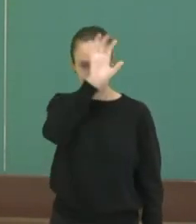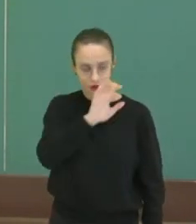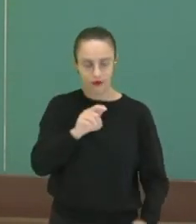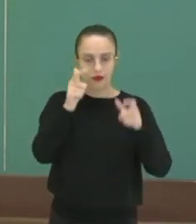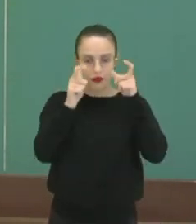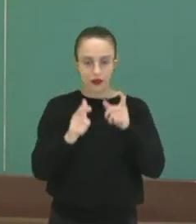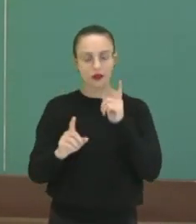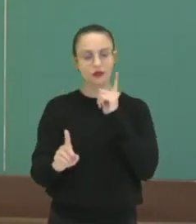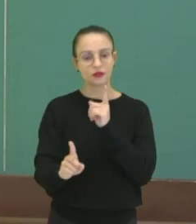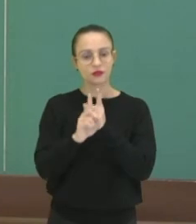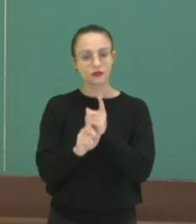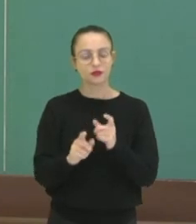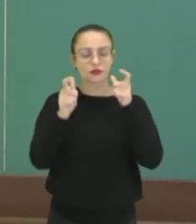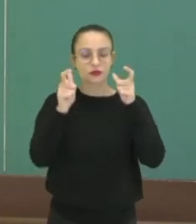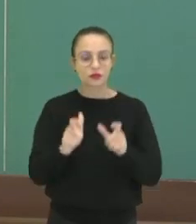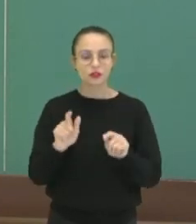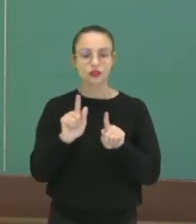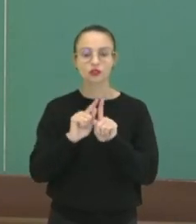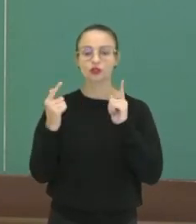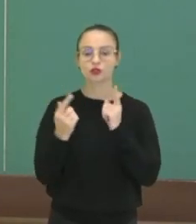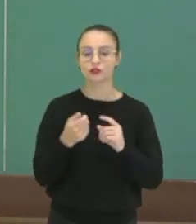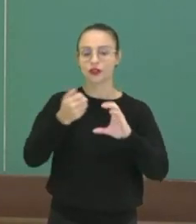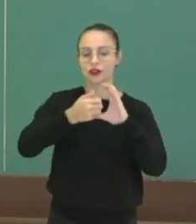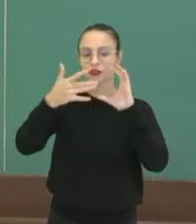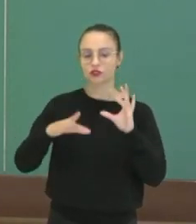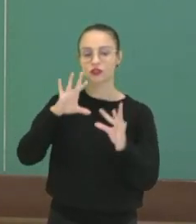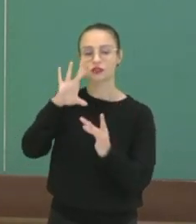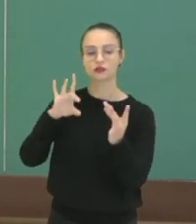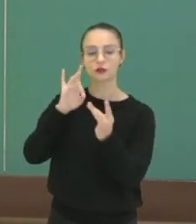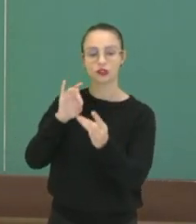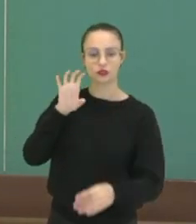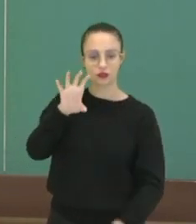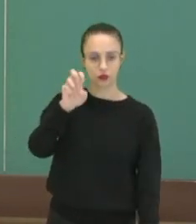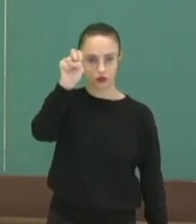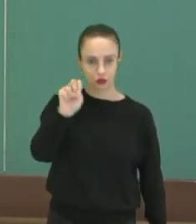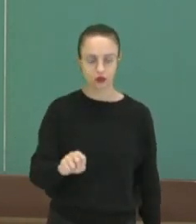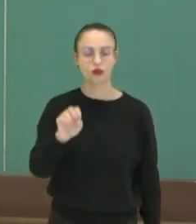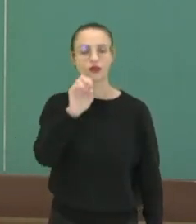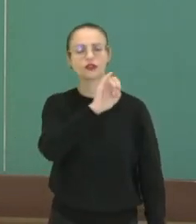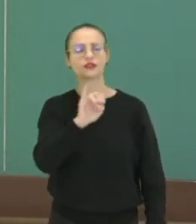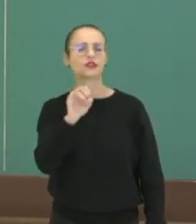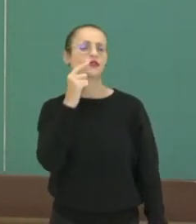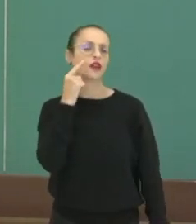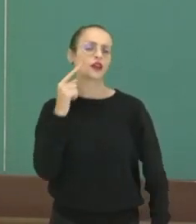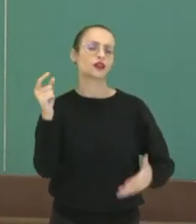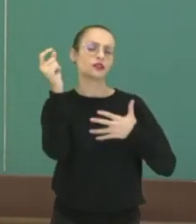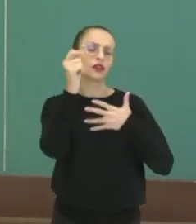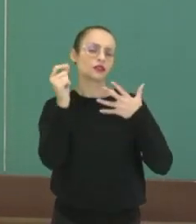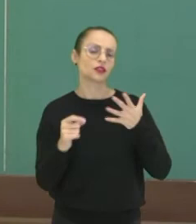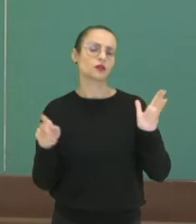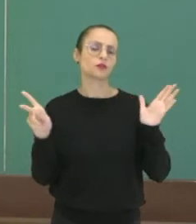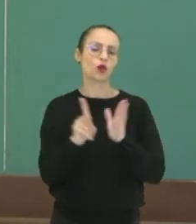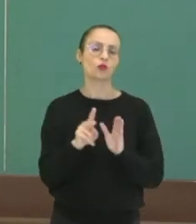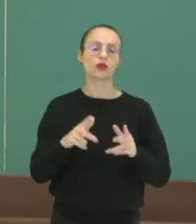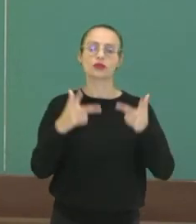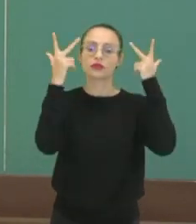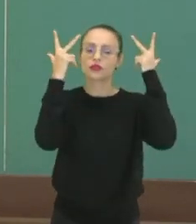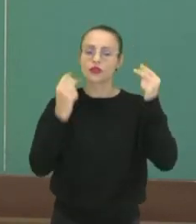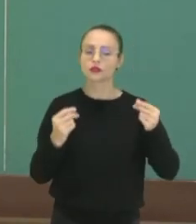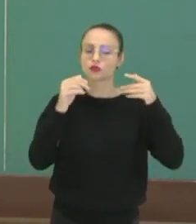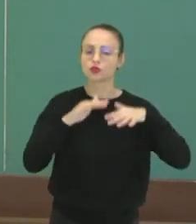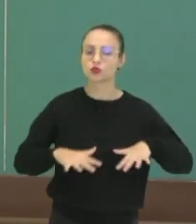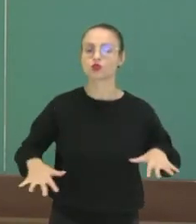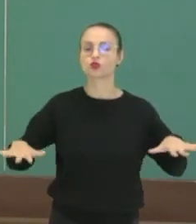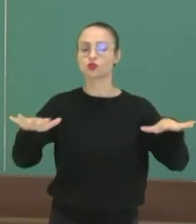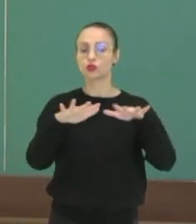de características específicas da região sul? Se a gente considerar ali os grandes aspectos naturais, então, se a gente